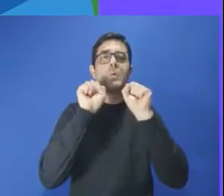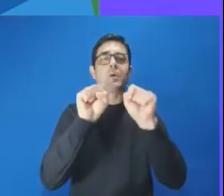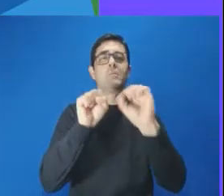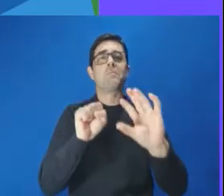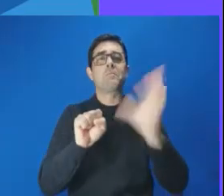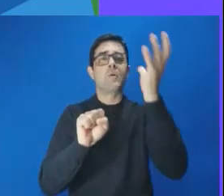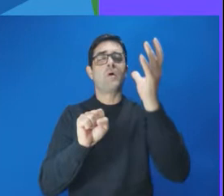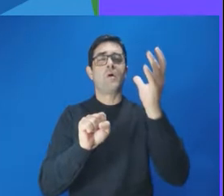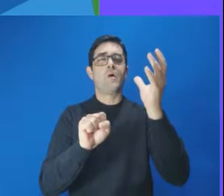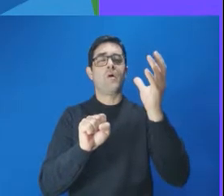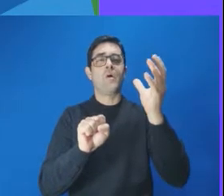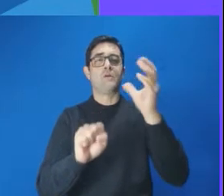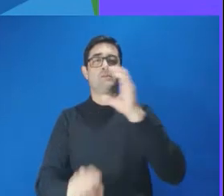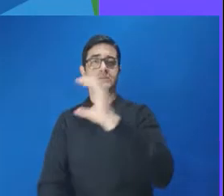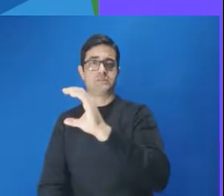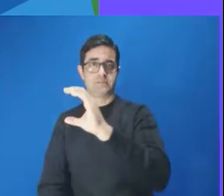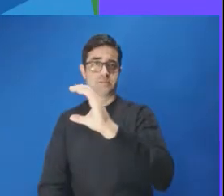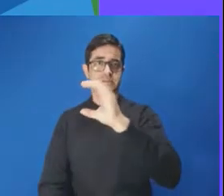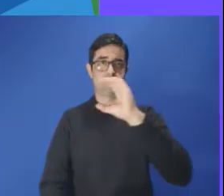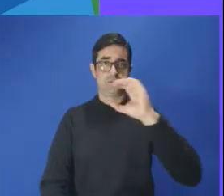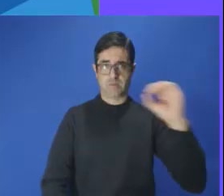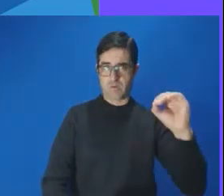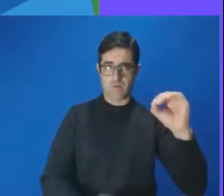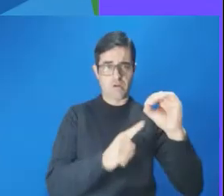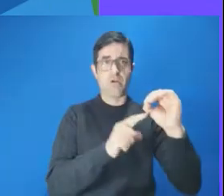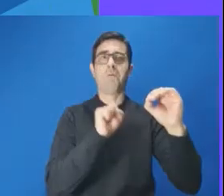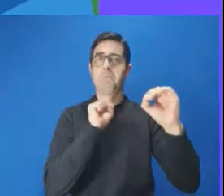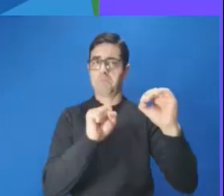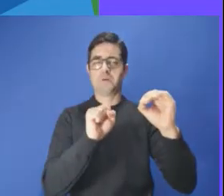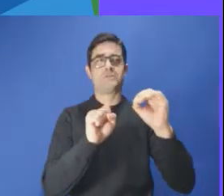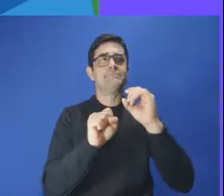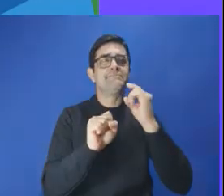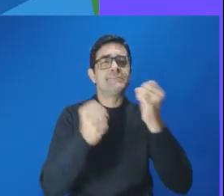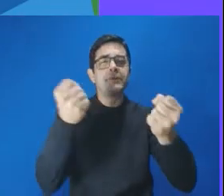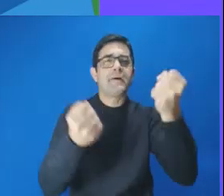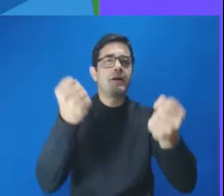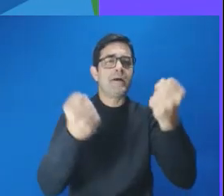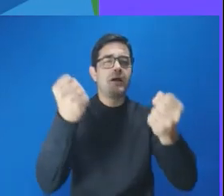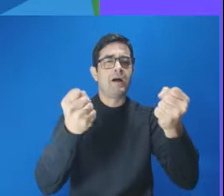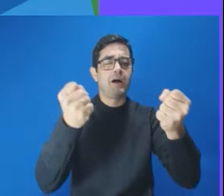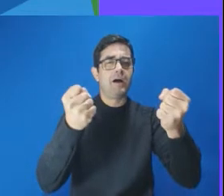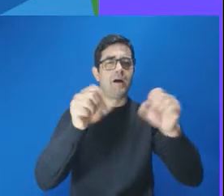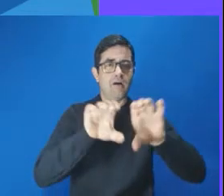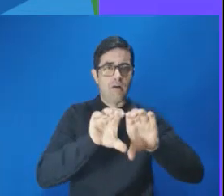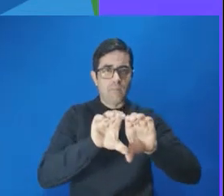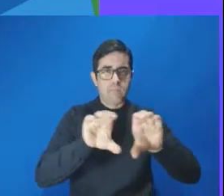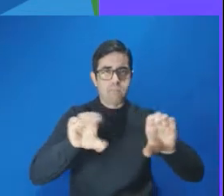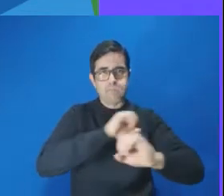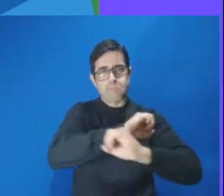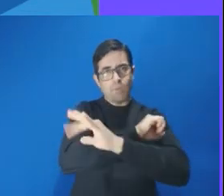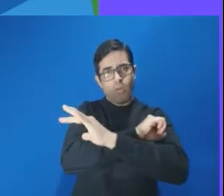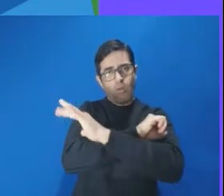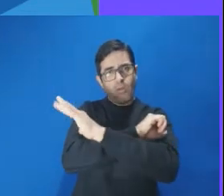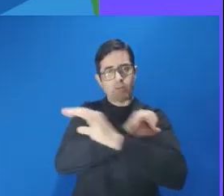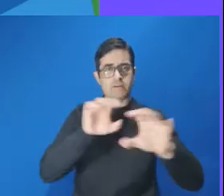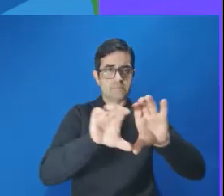no catalisador dos veículos. A gente coloca um catalisador no cano de descarga, exatamente para que o monóxido de carbono que seja